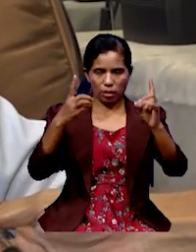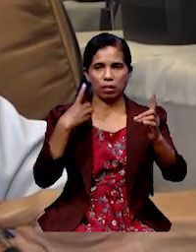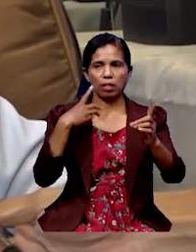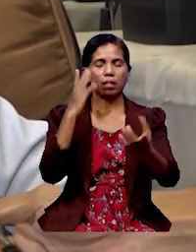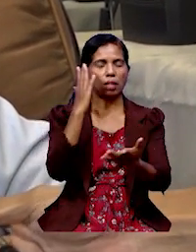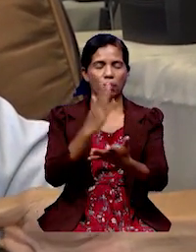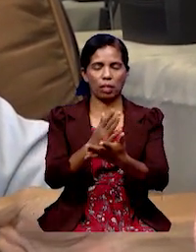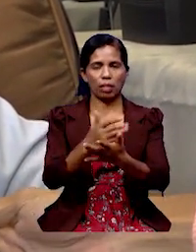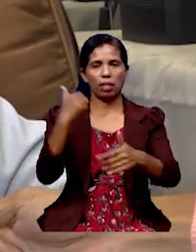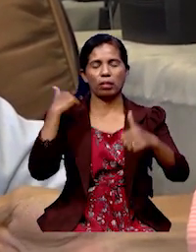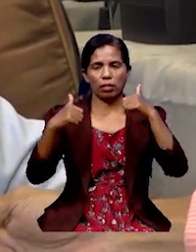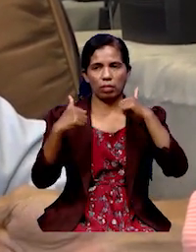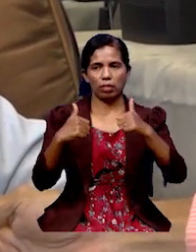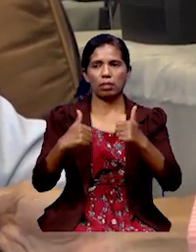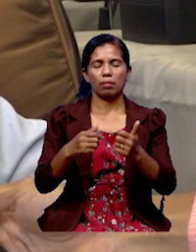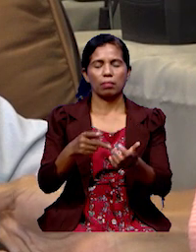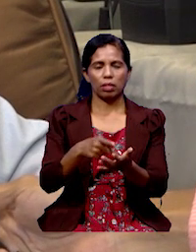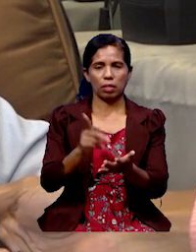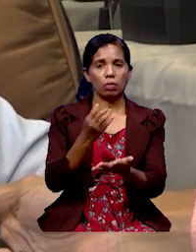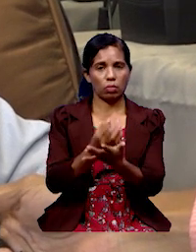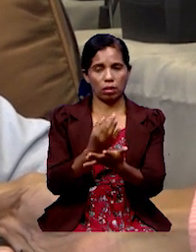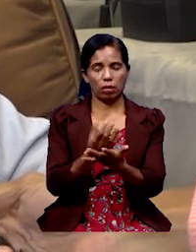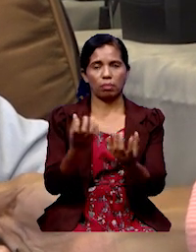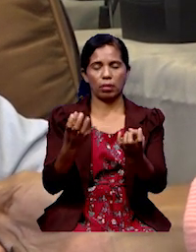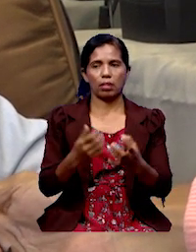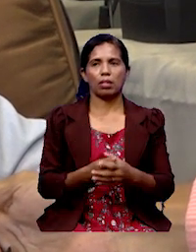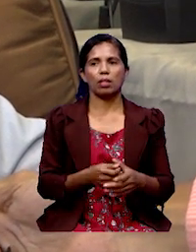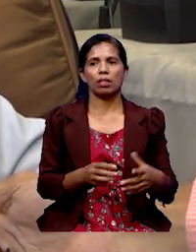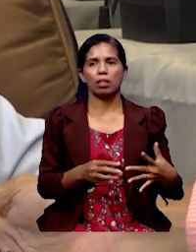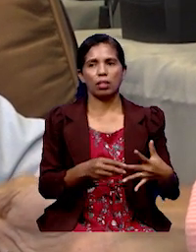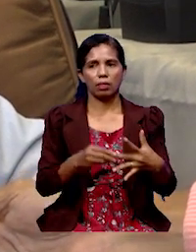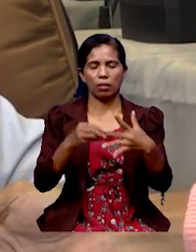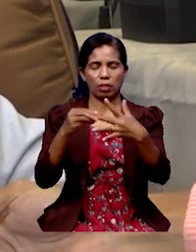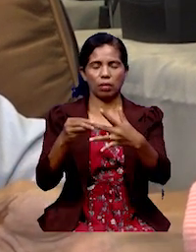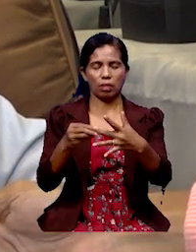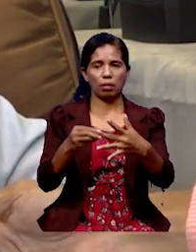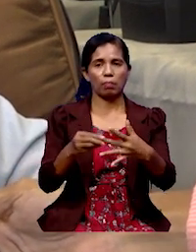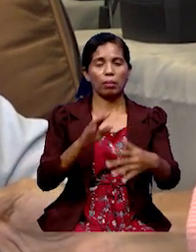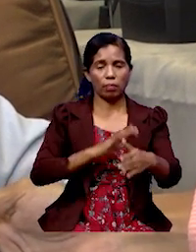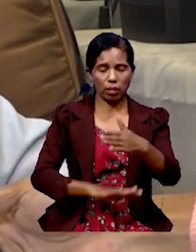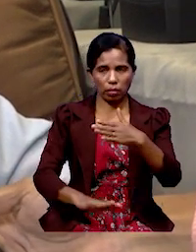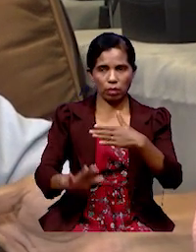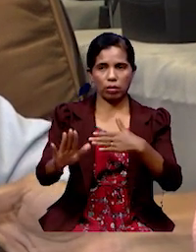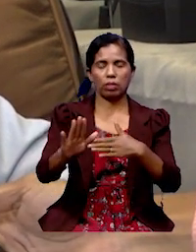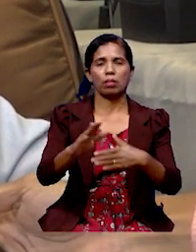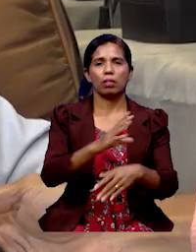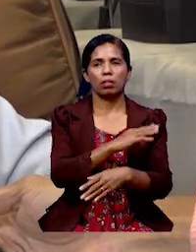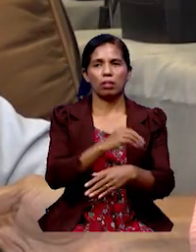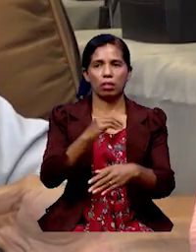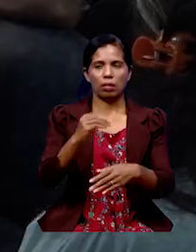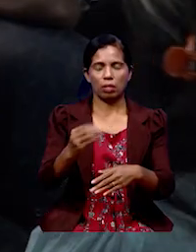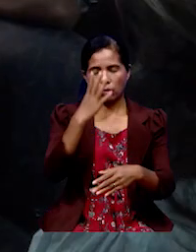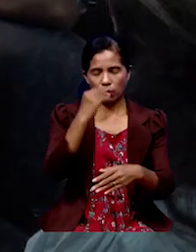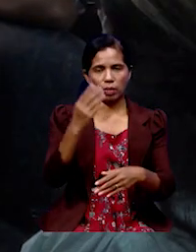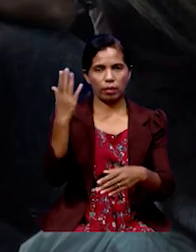aktividade sera ne be kustu ne bot leliu ba internamento e ba partus na ba